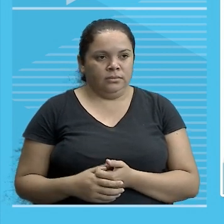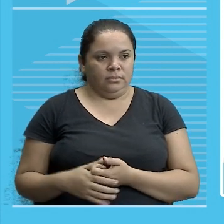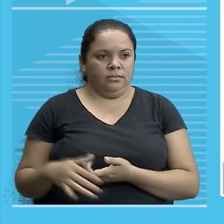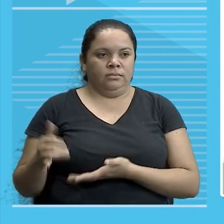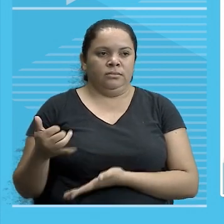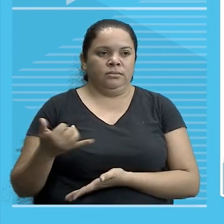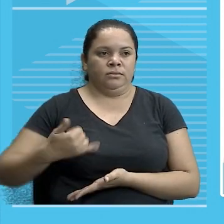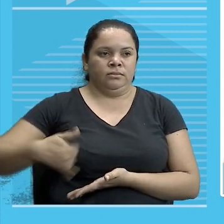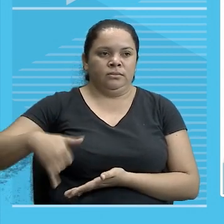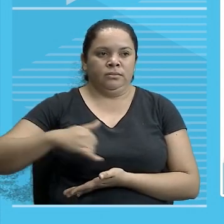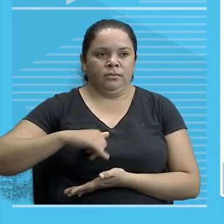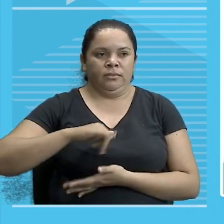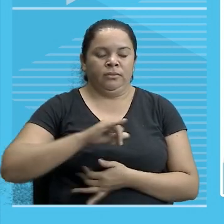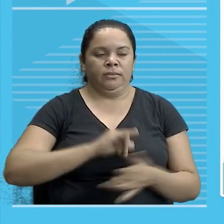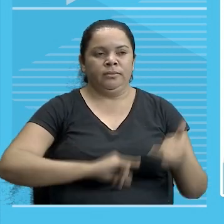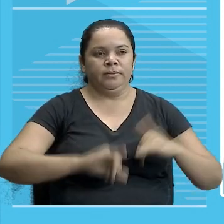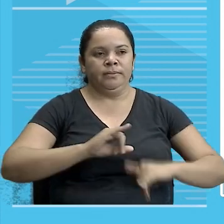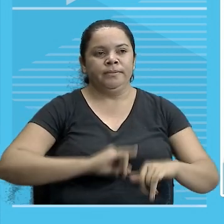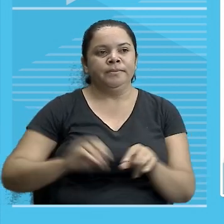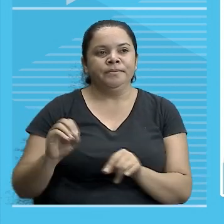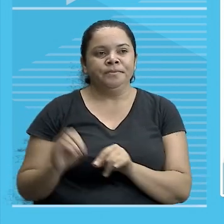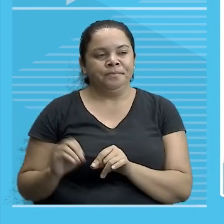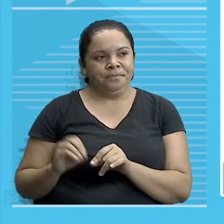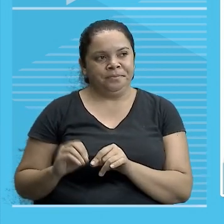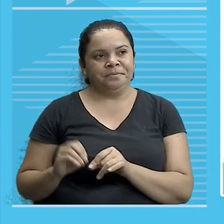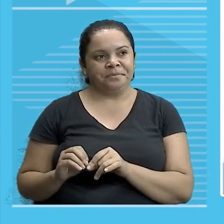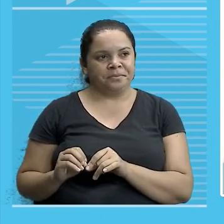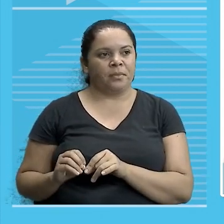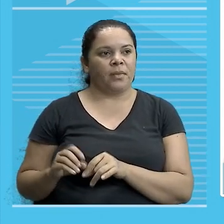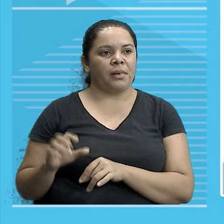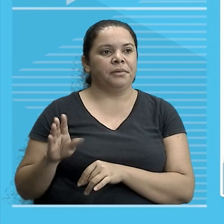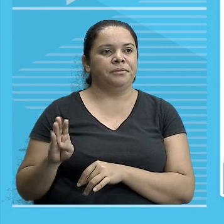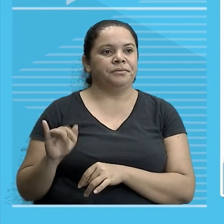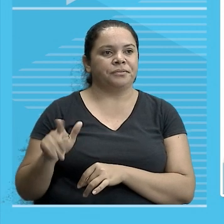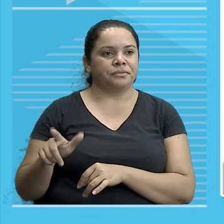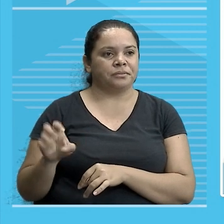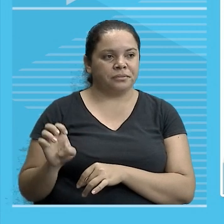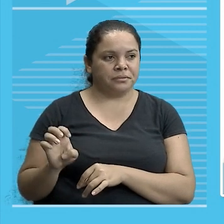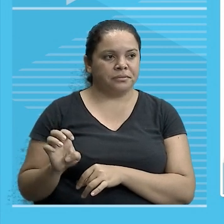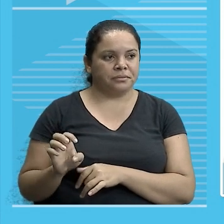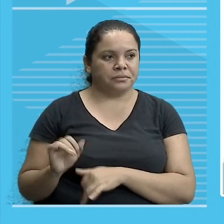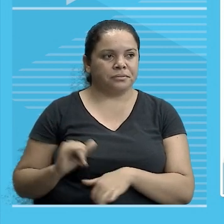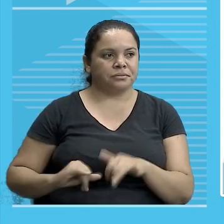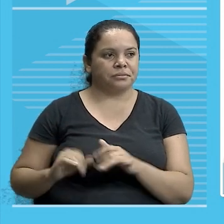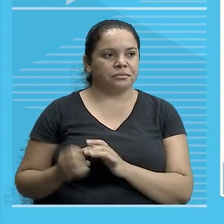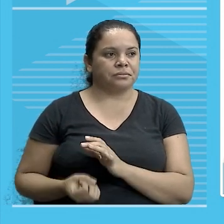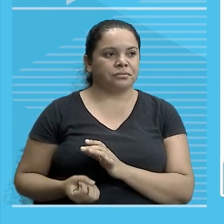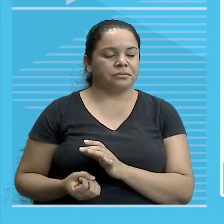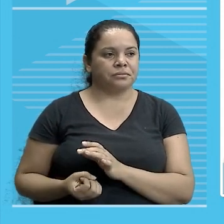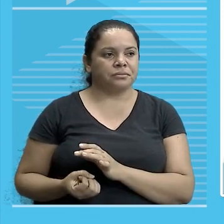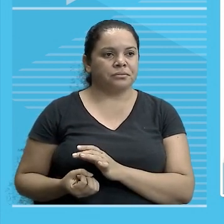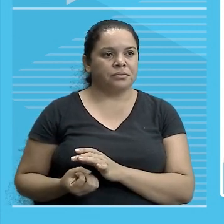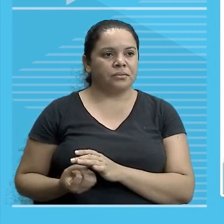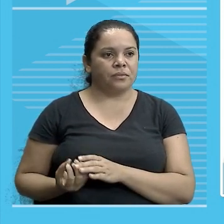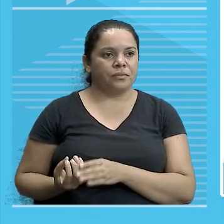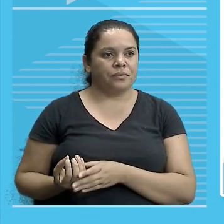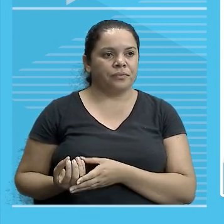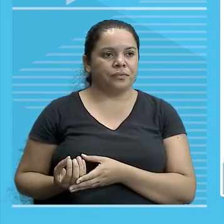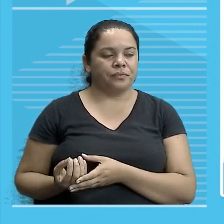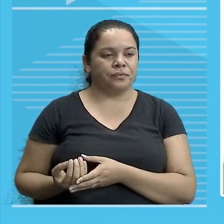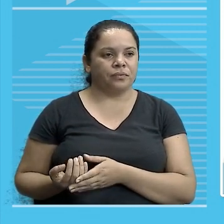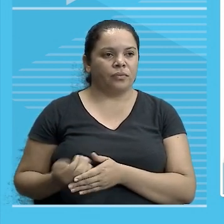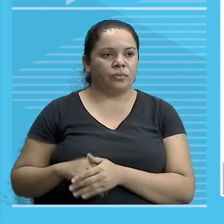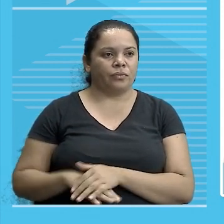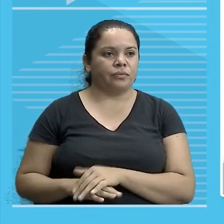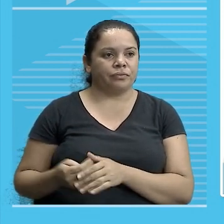bile, que é produzida no fígado, desce pelo canal colédoco, armazena-se ali na vesícula biliar e quando há gordura no,